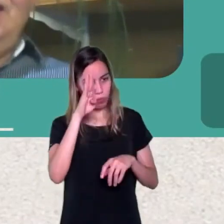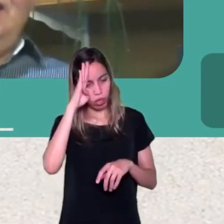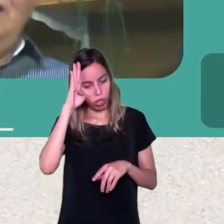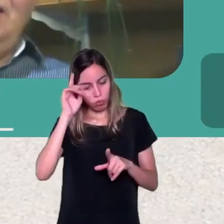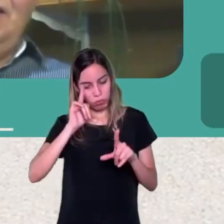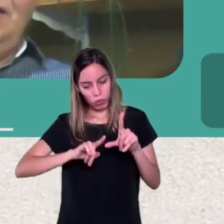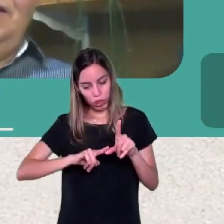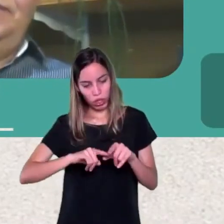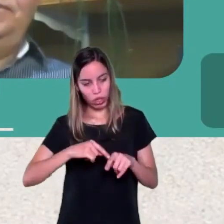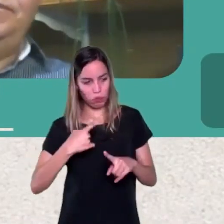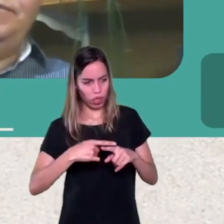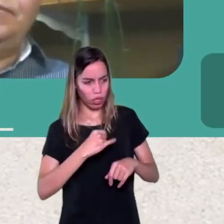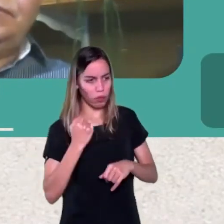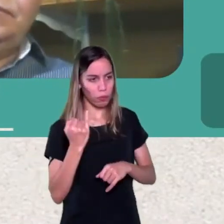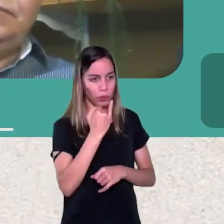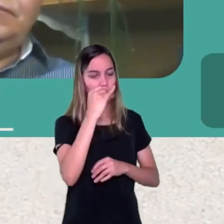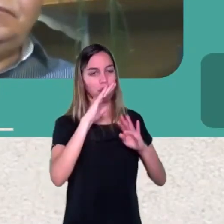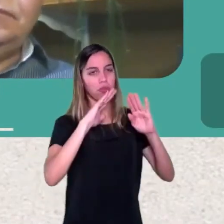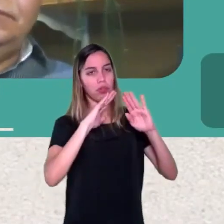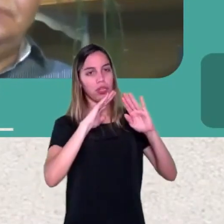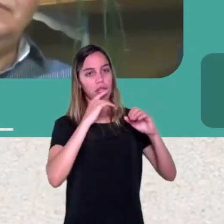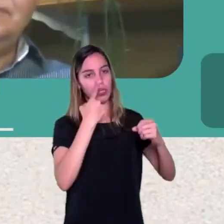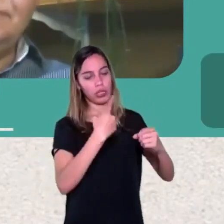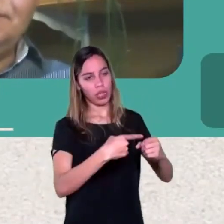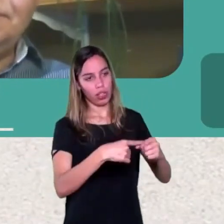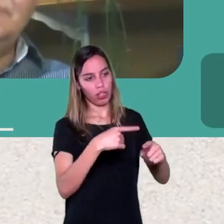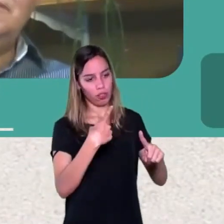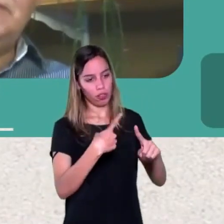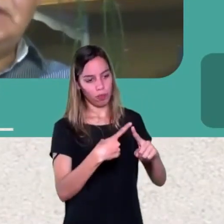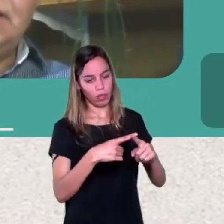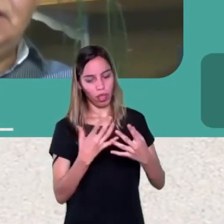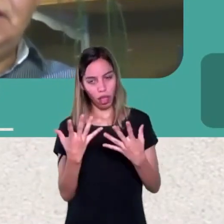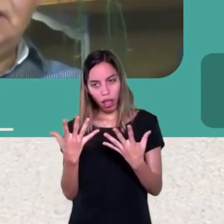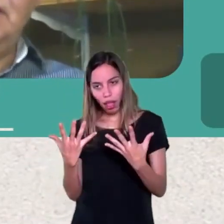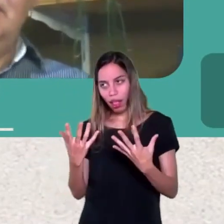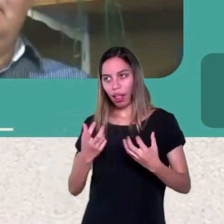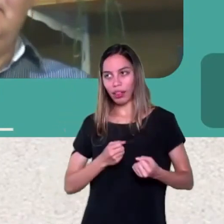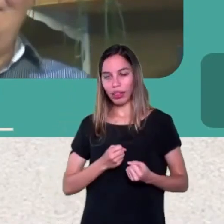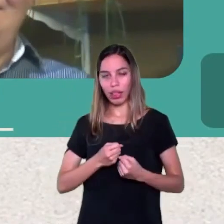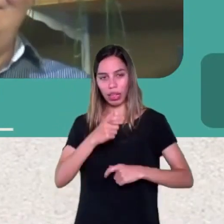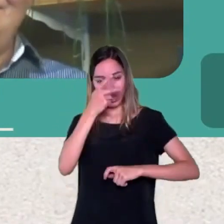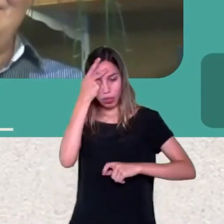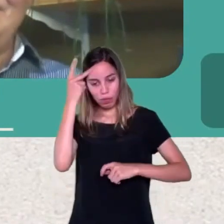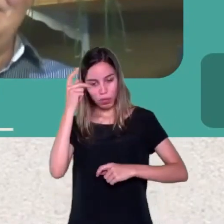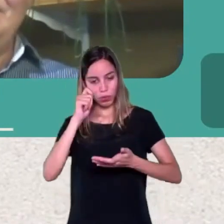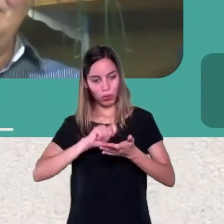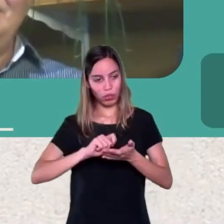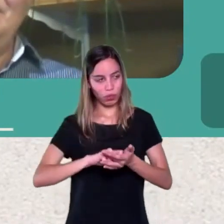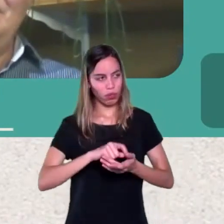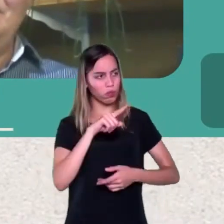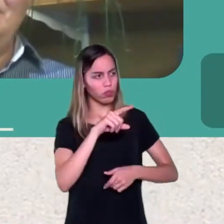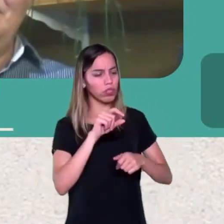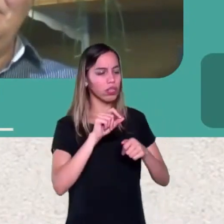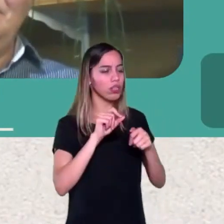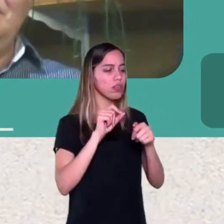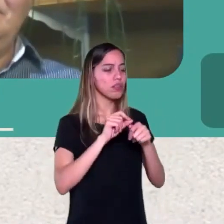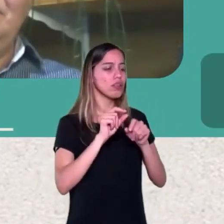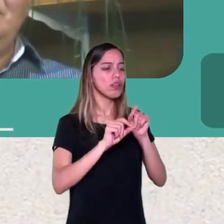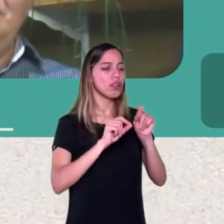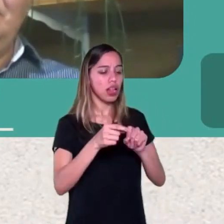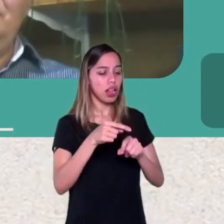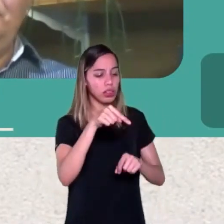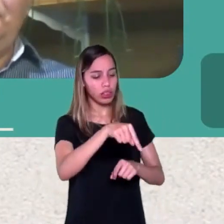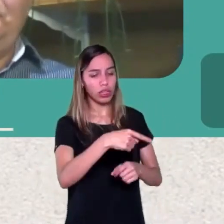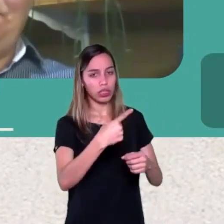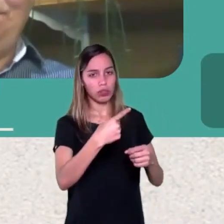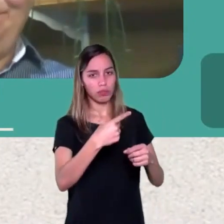para a cidade, né, e que acolhe os escritores, né? Uhum. Quais as ações, atividades que vocês vêm fazendo? Como que é